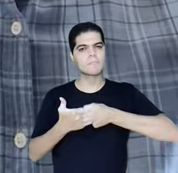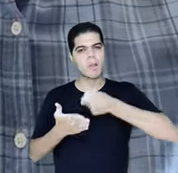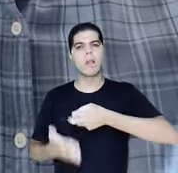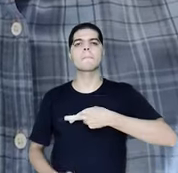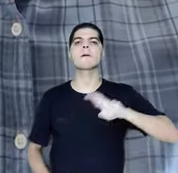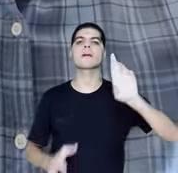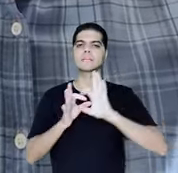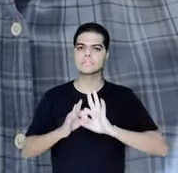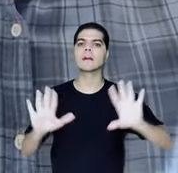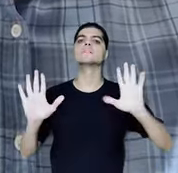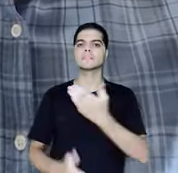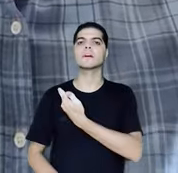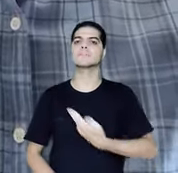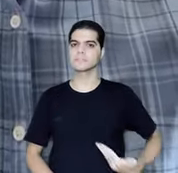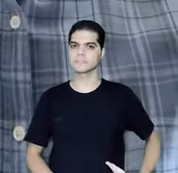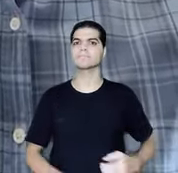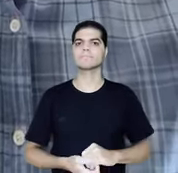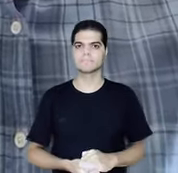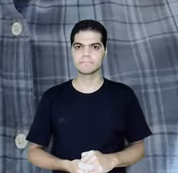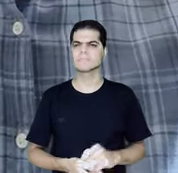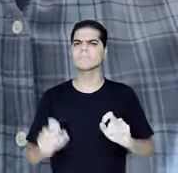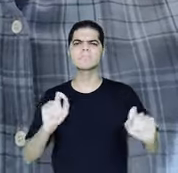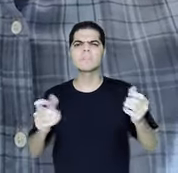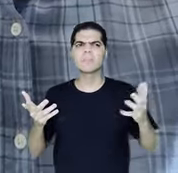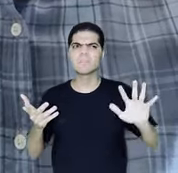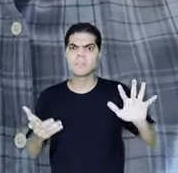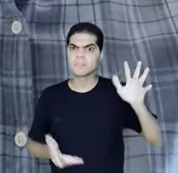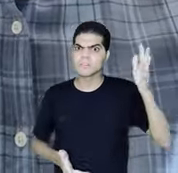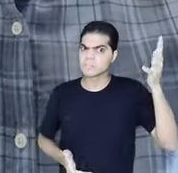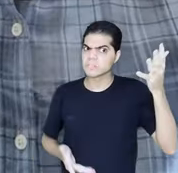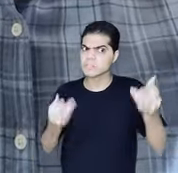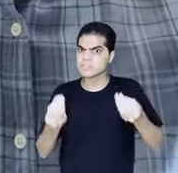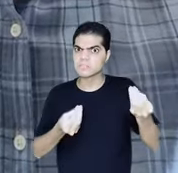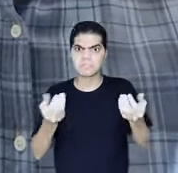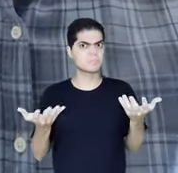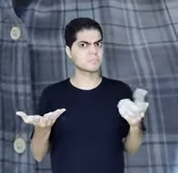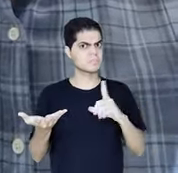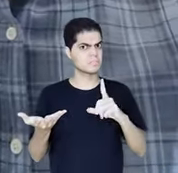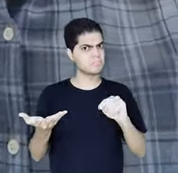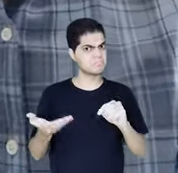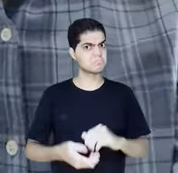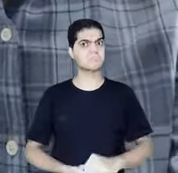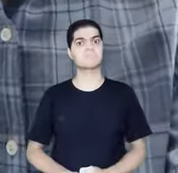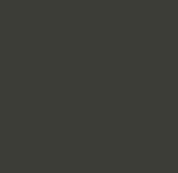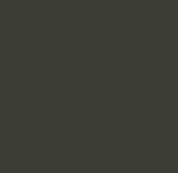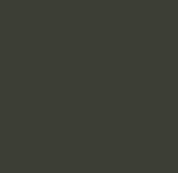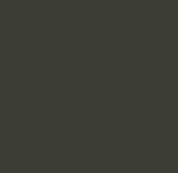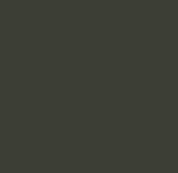laicidade do Estado. Será que isso acontece em outras áreas também?